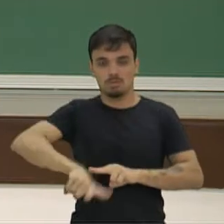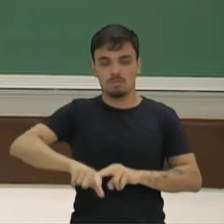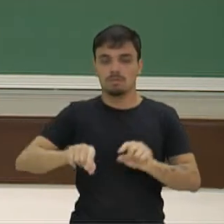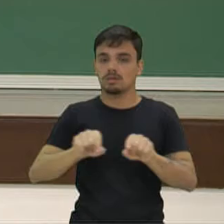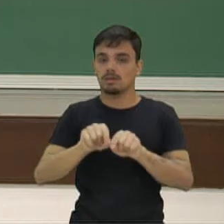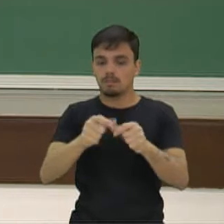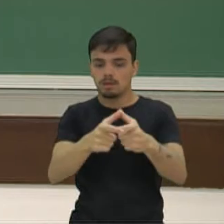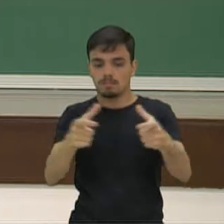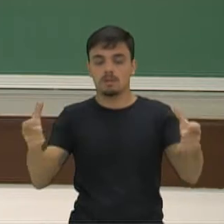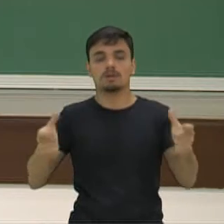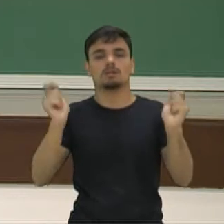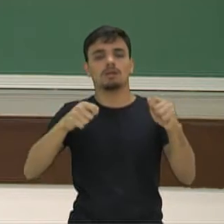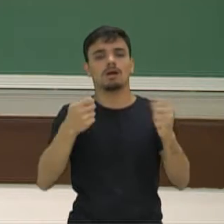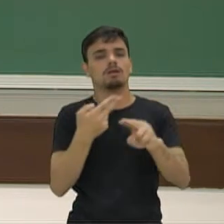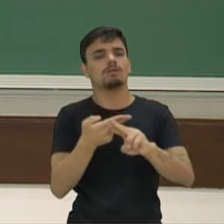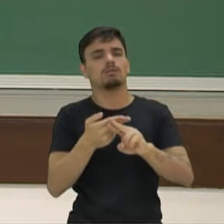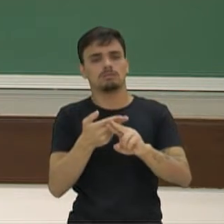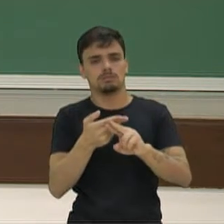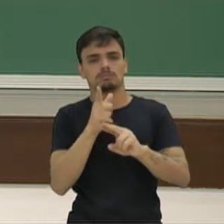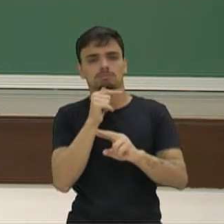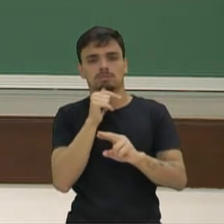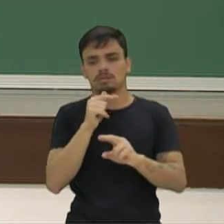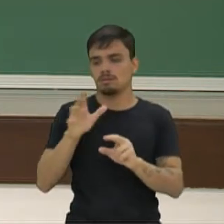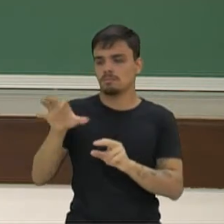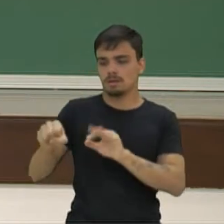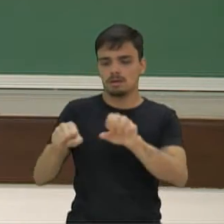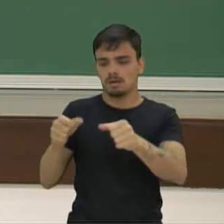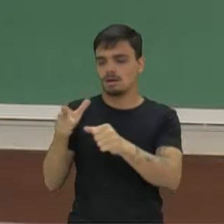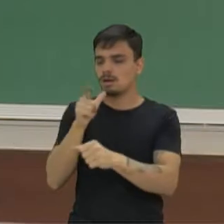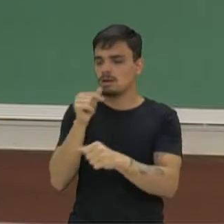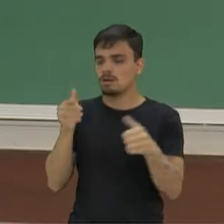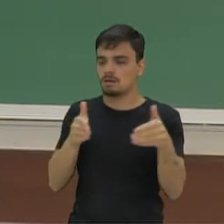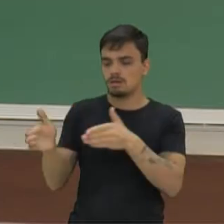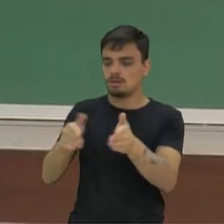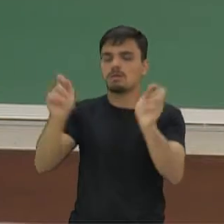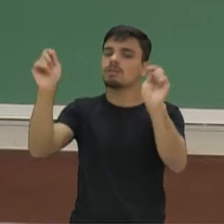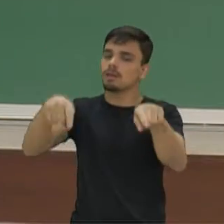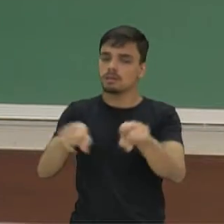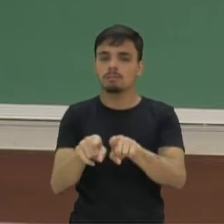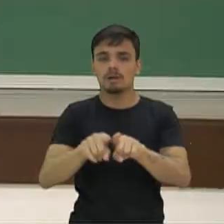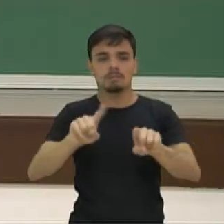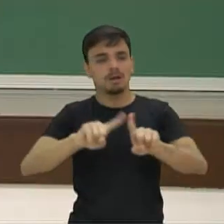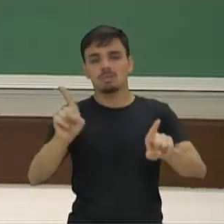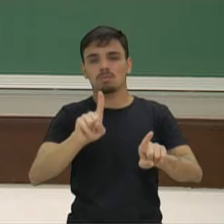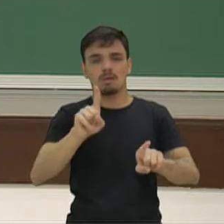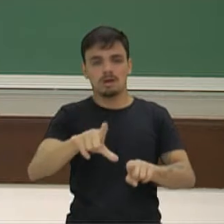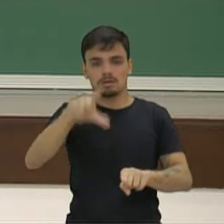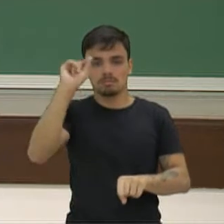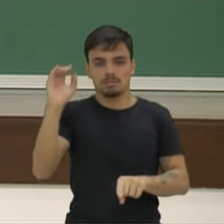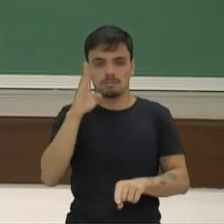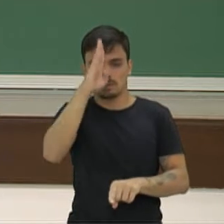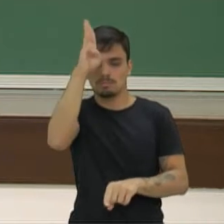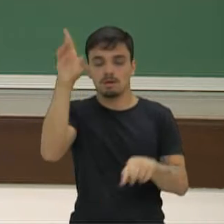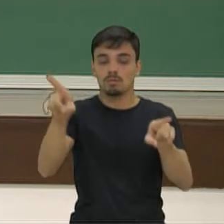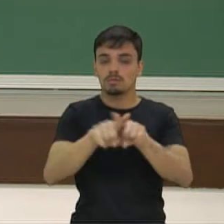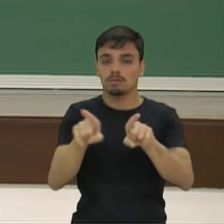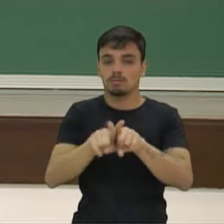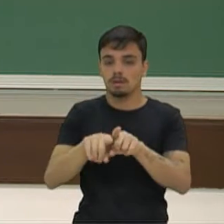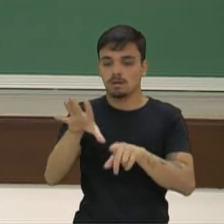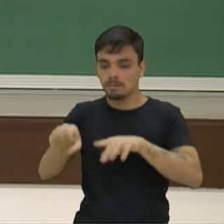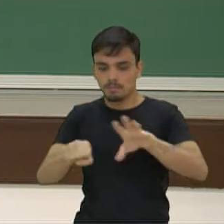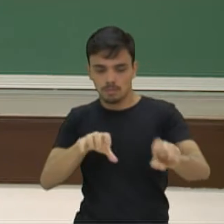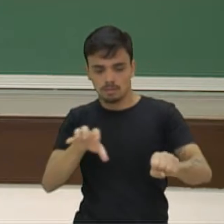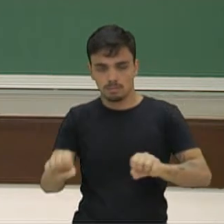a oferta de água, captando em outros rios, isso é uma possibilidade, mas não é a alternativa principal. E captar